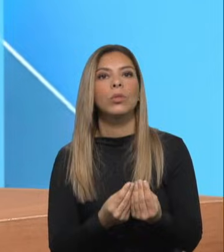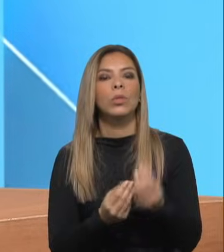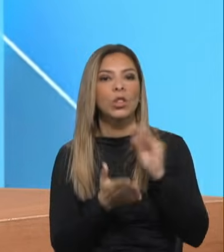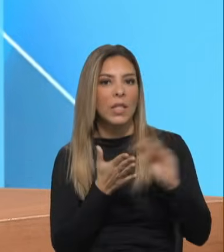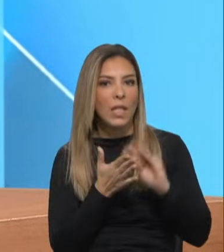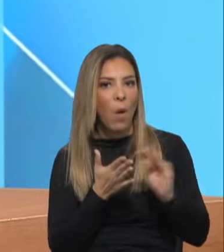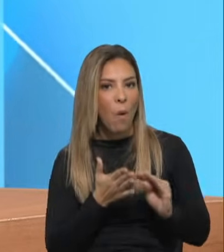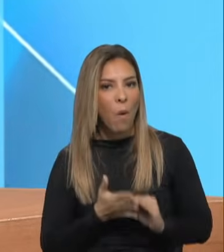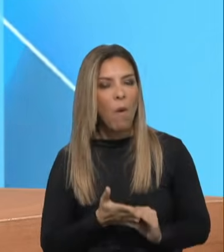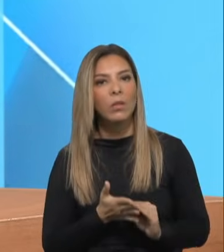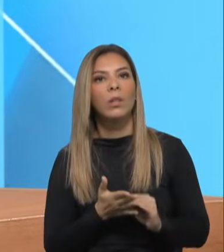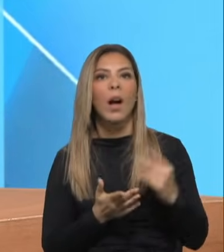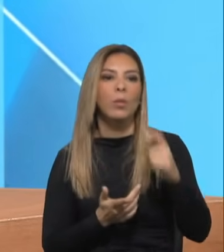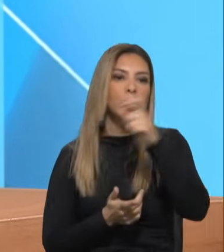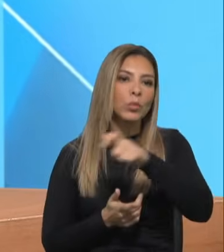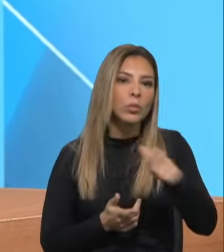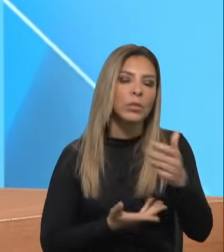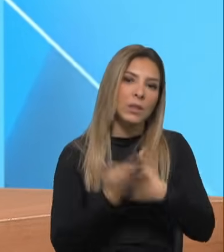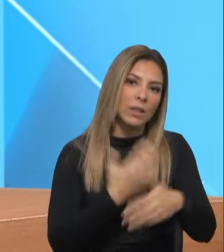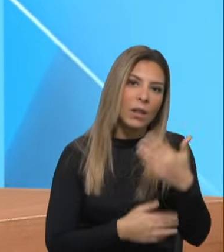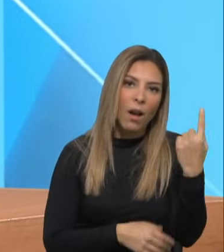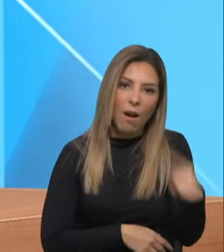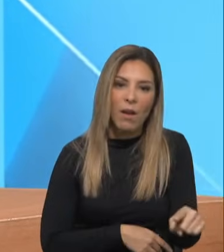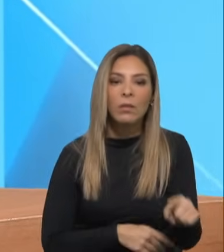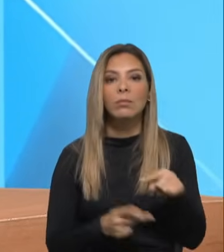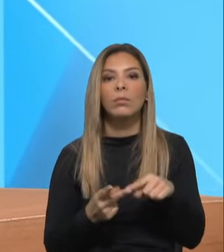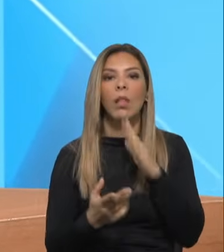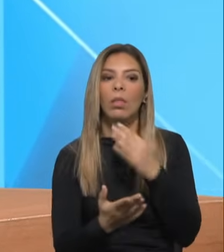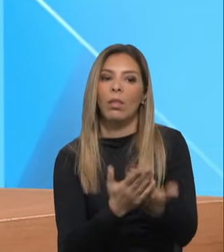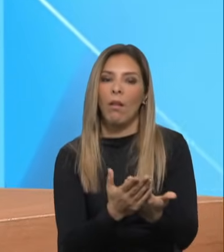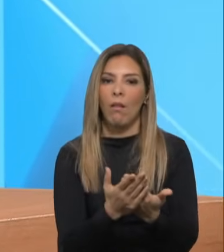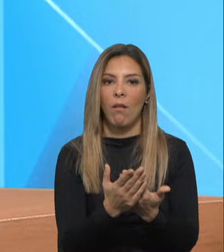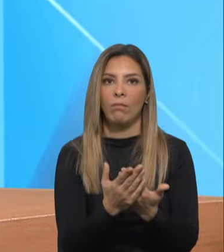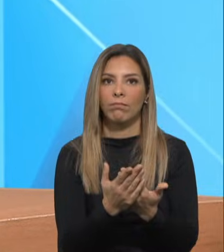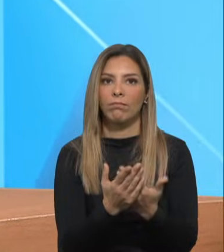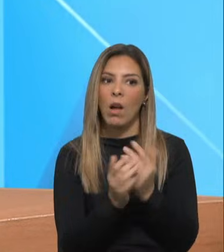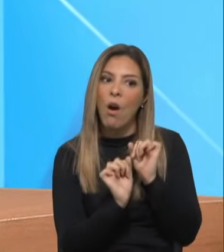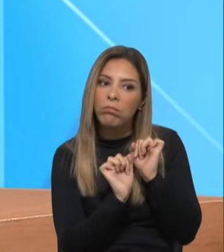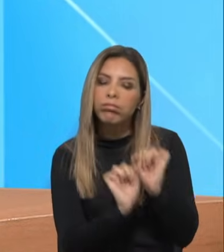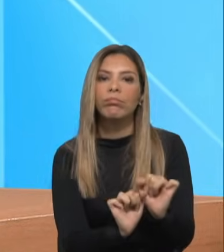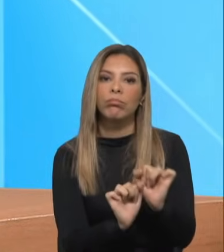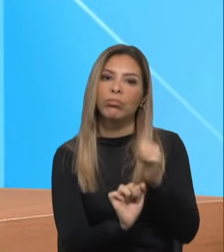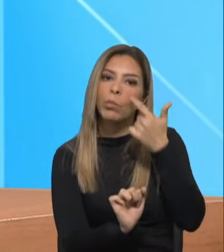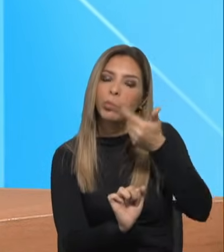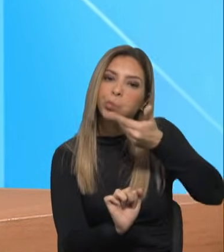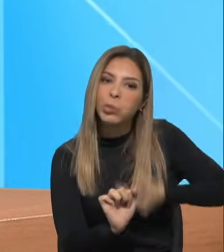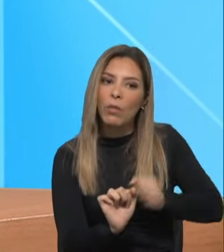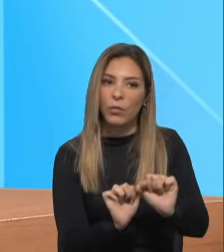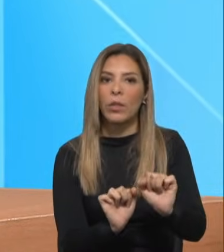como cuidadores, quer pessoas com deficiência, que nos trarão a sua experiência, as